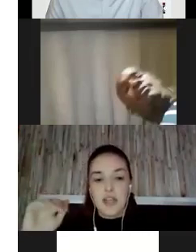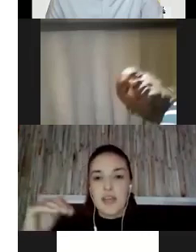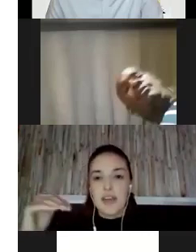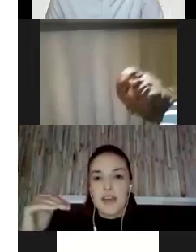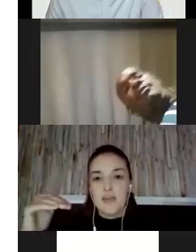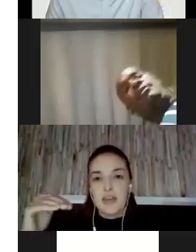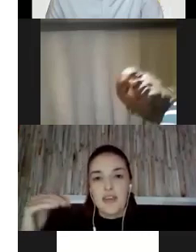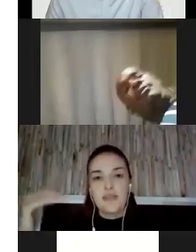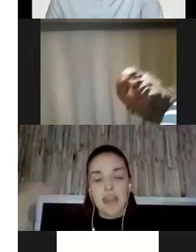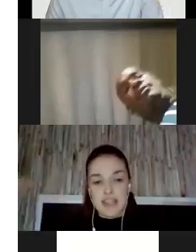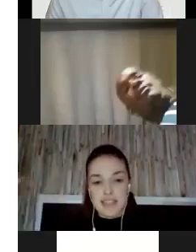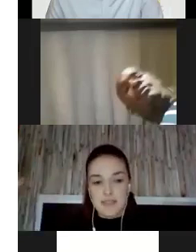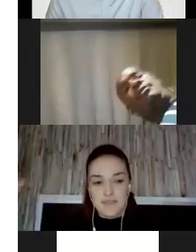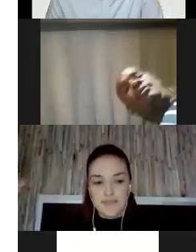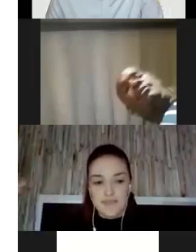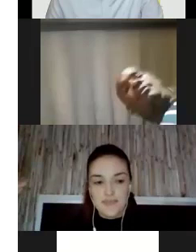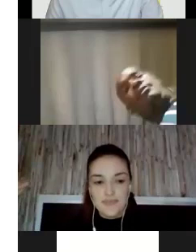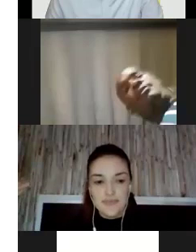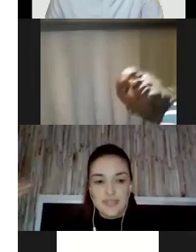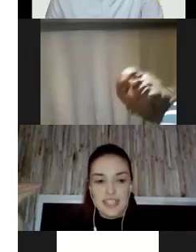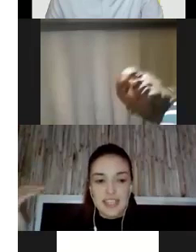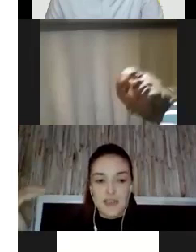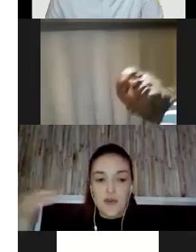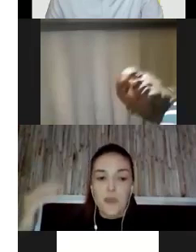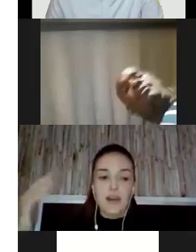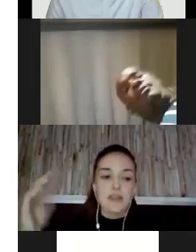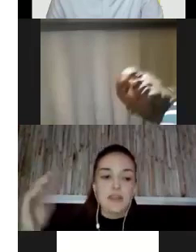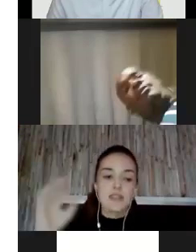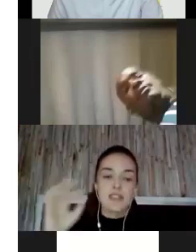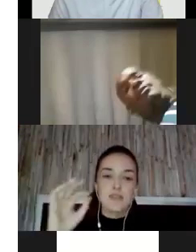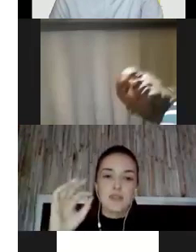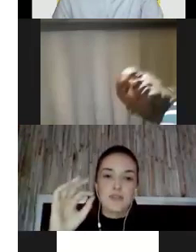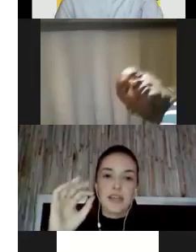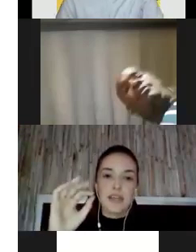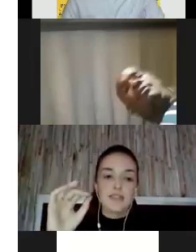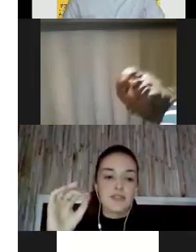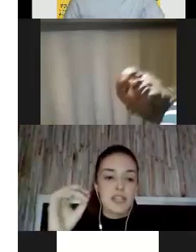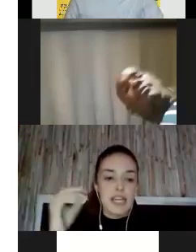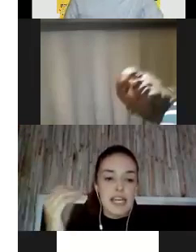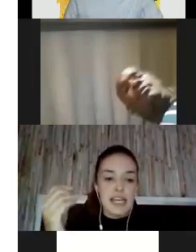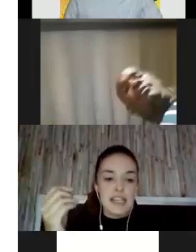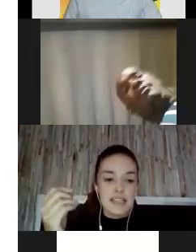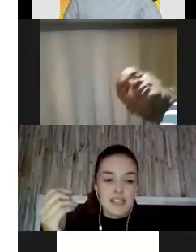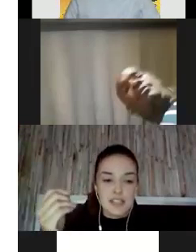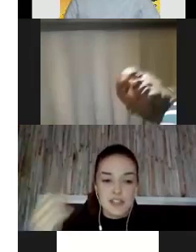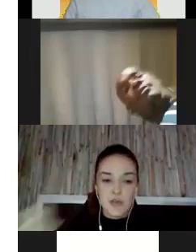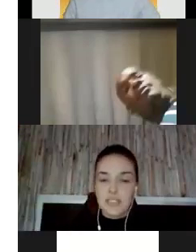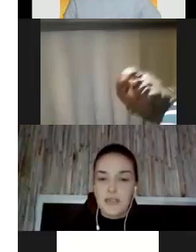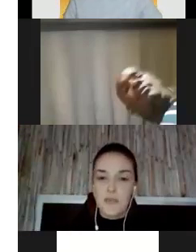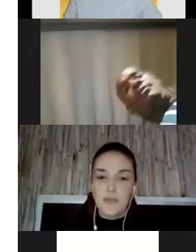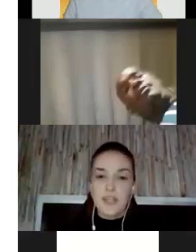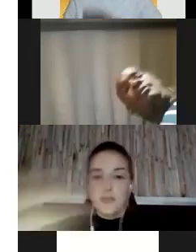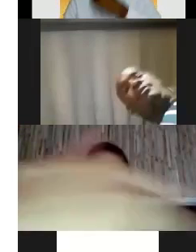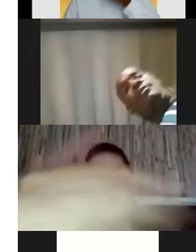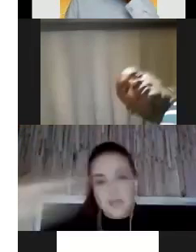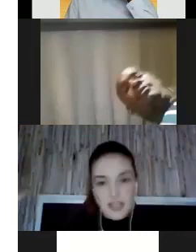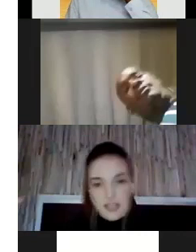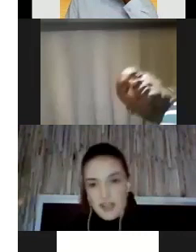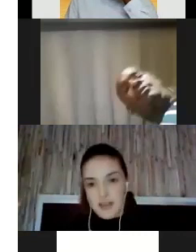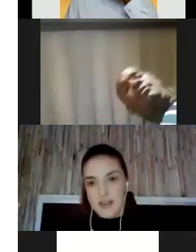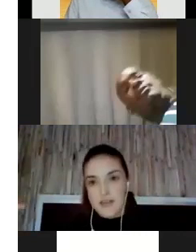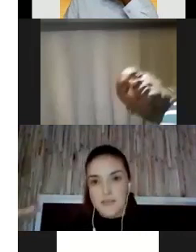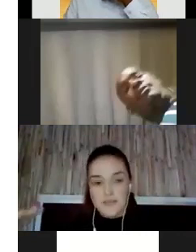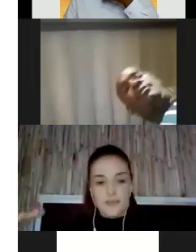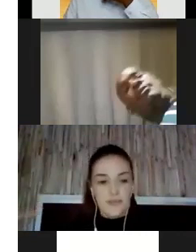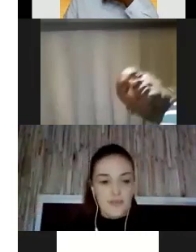de MFS, que é formada quando os sedimentos marinhos eles atingem uma posição mais próxima da